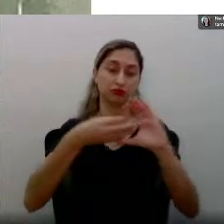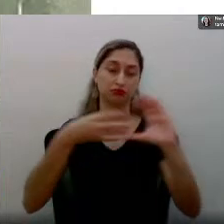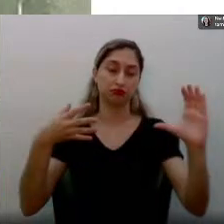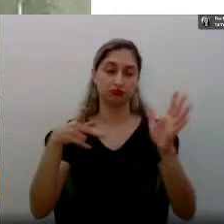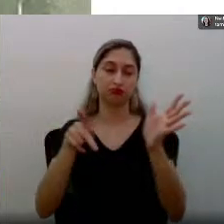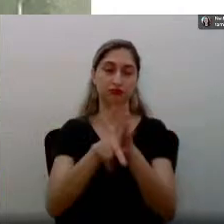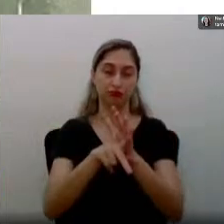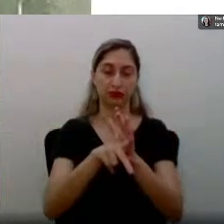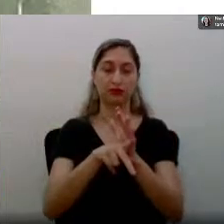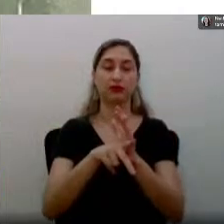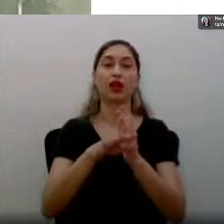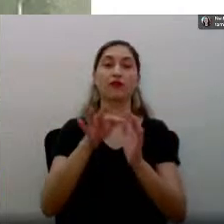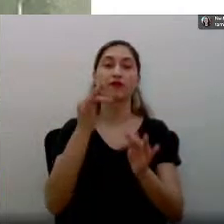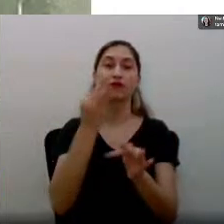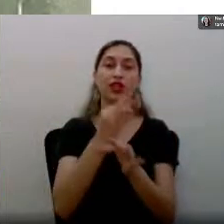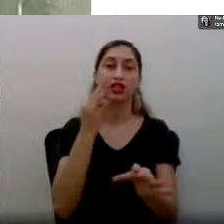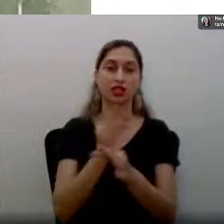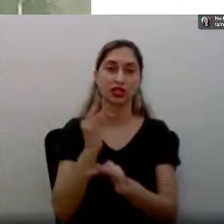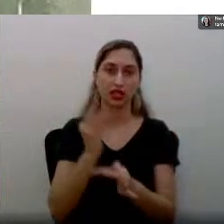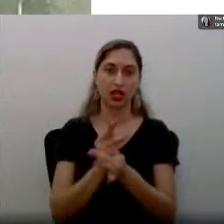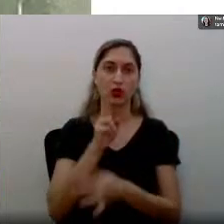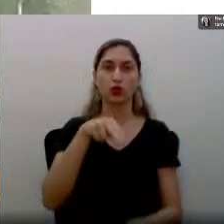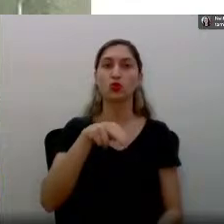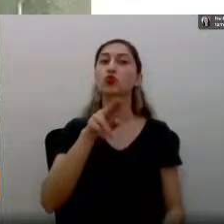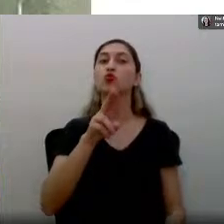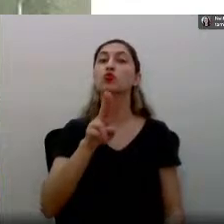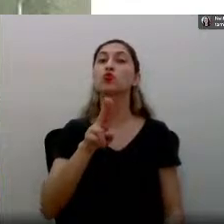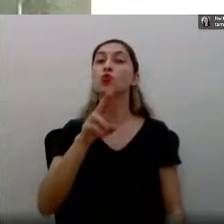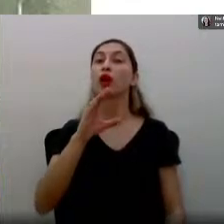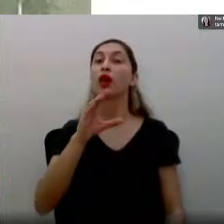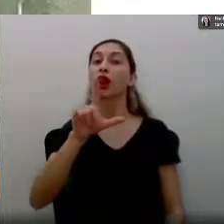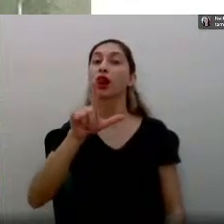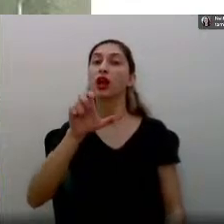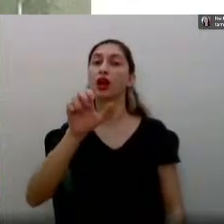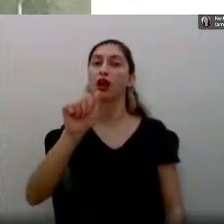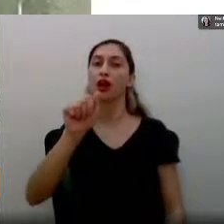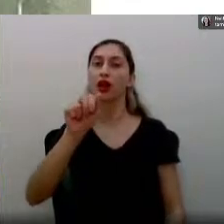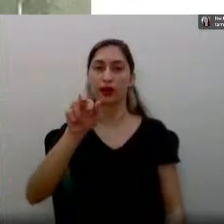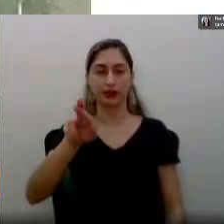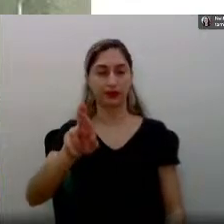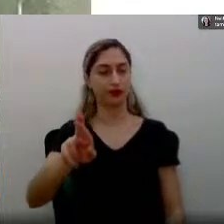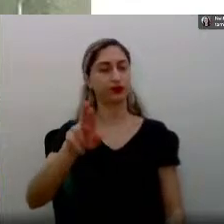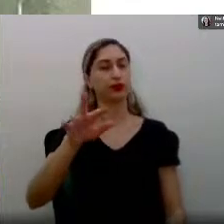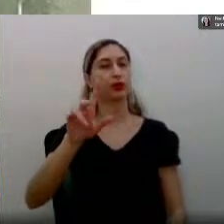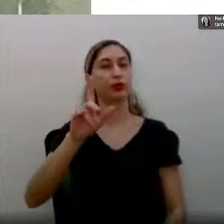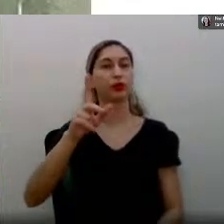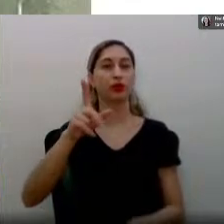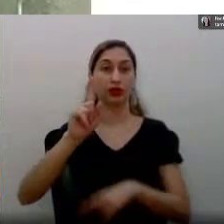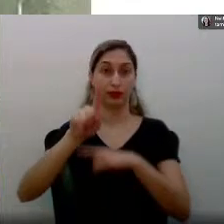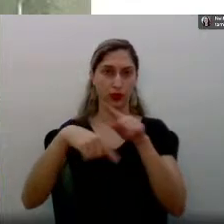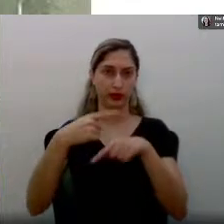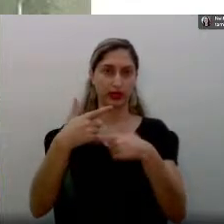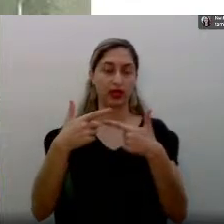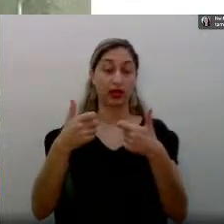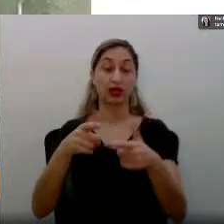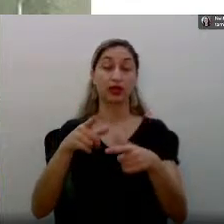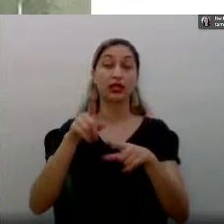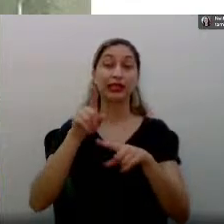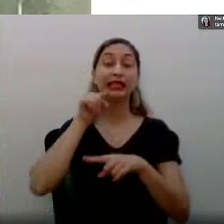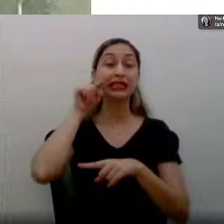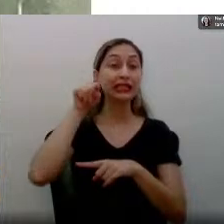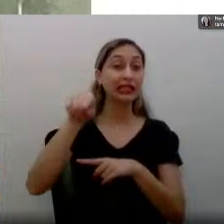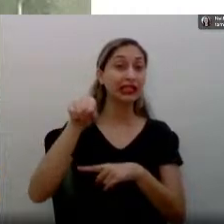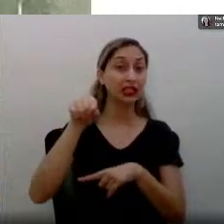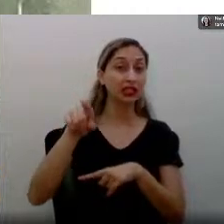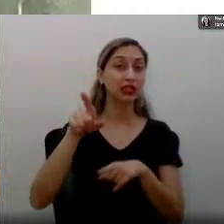fundando um outro cientista do centro brasileiro de pesquisa né o cbpf né e ele foi mentor de algumas